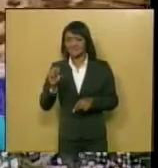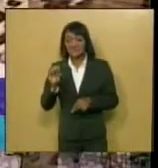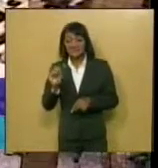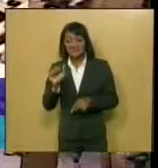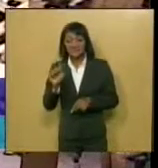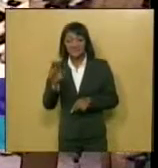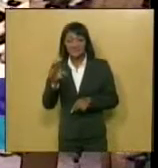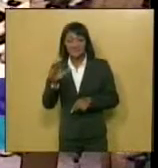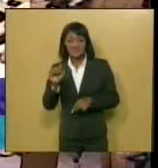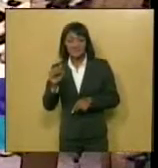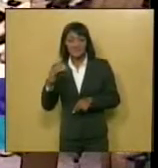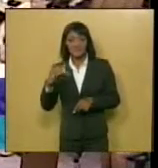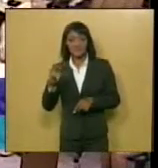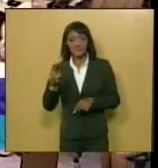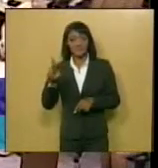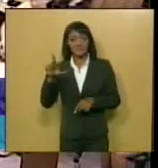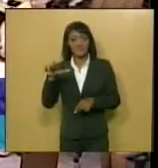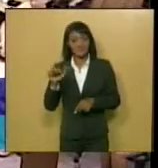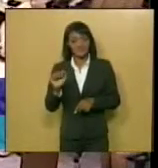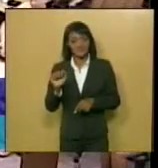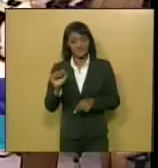Saracura,